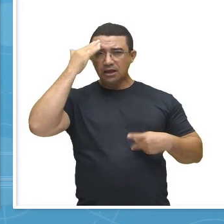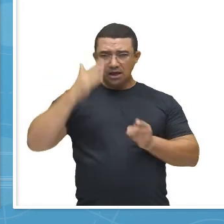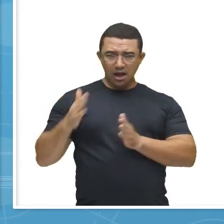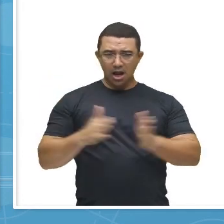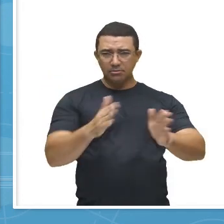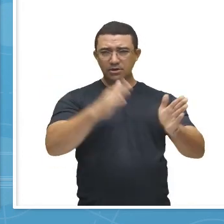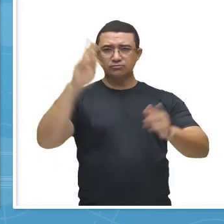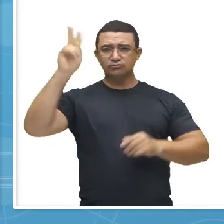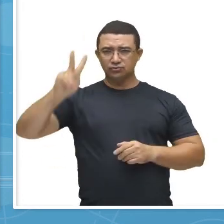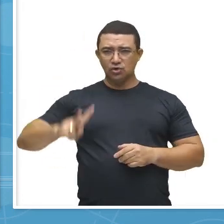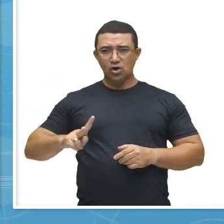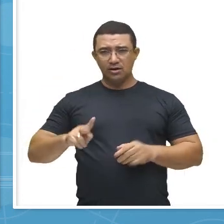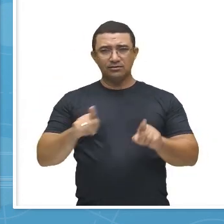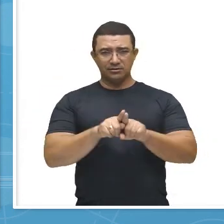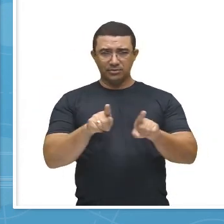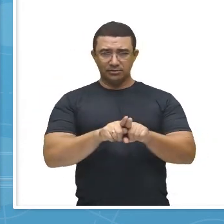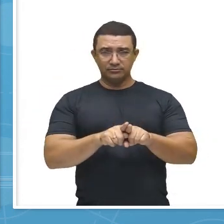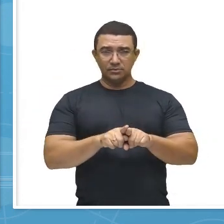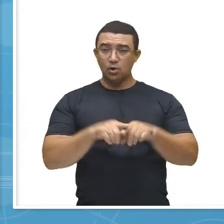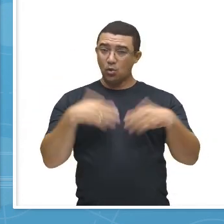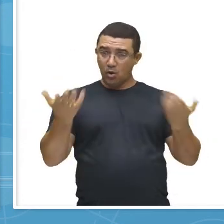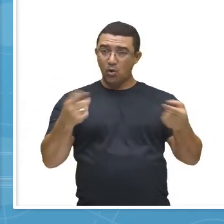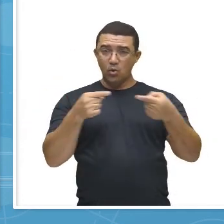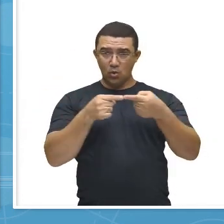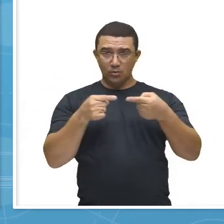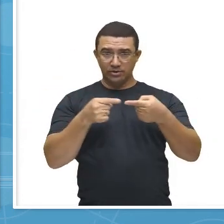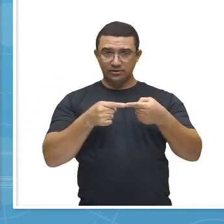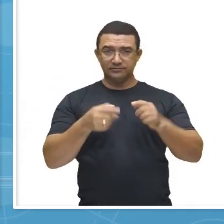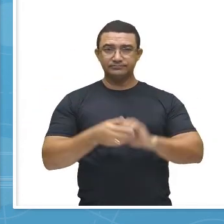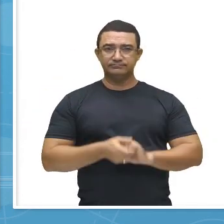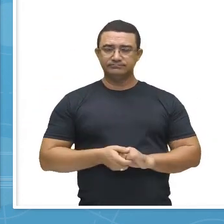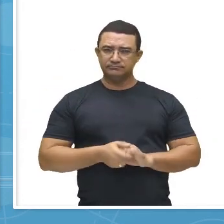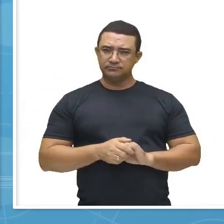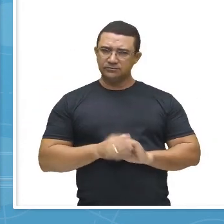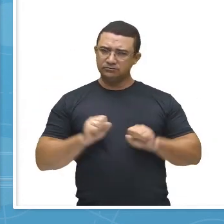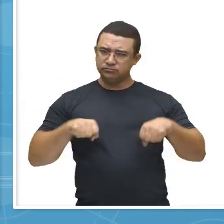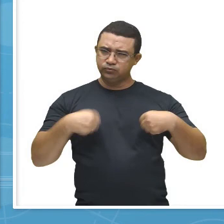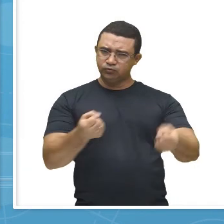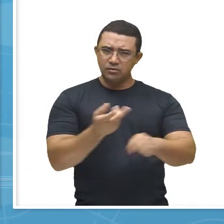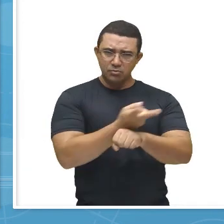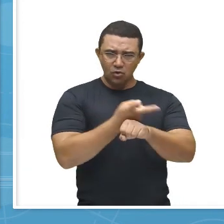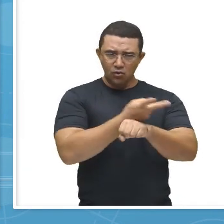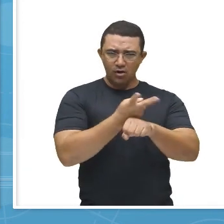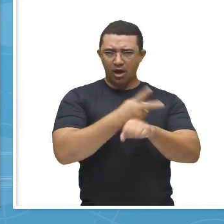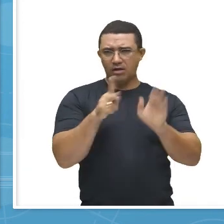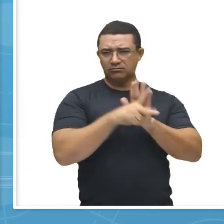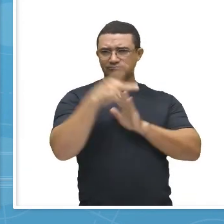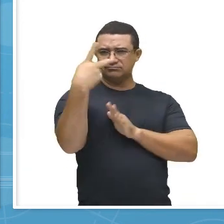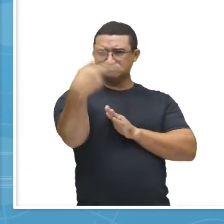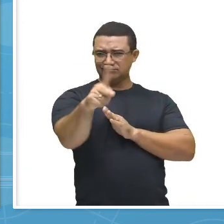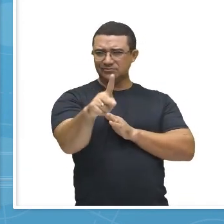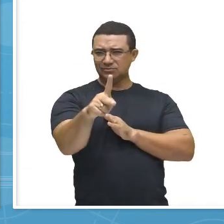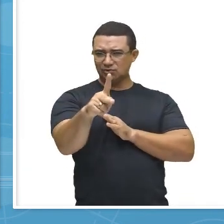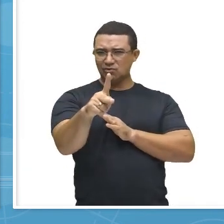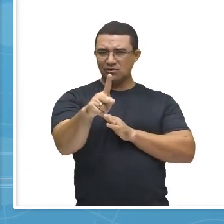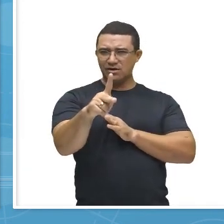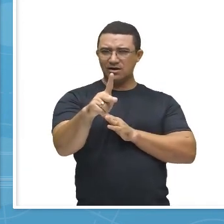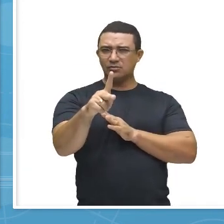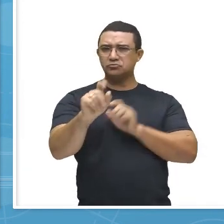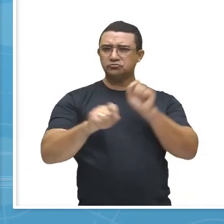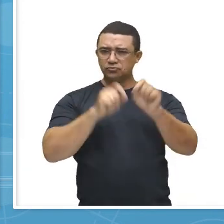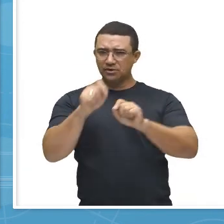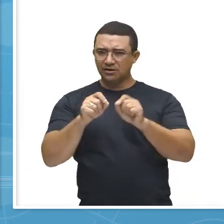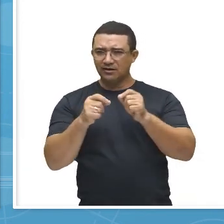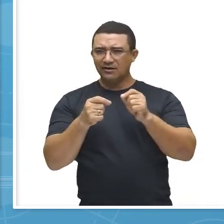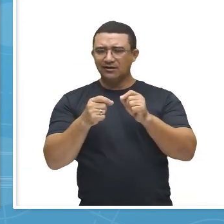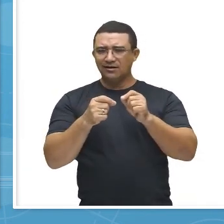também, letra A, impulsionar a buscar sua realização plena e definitiva, dando sentido à vida